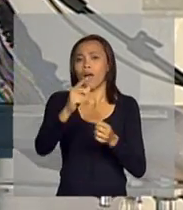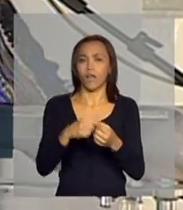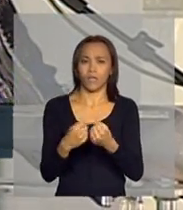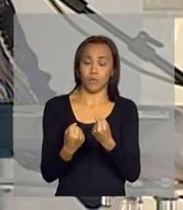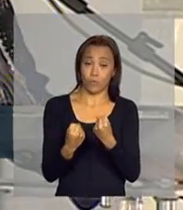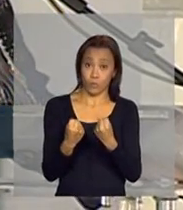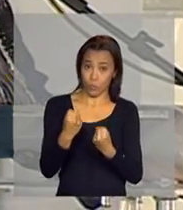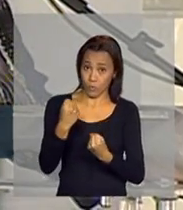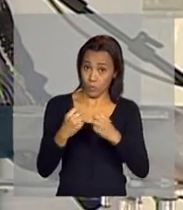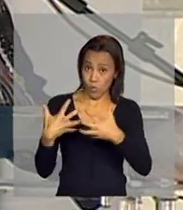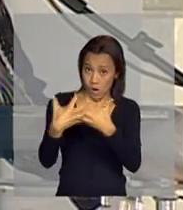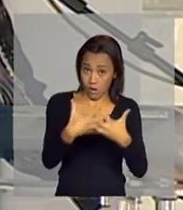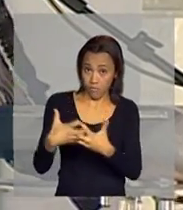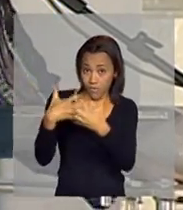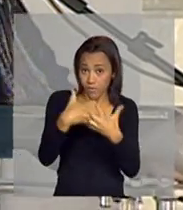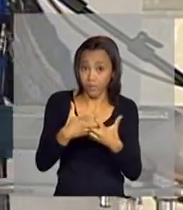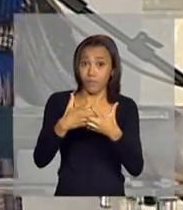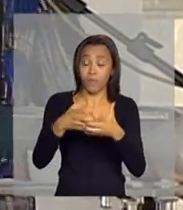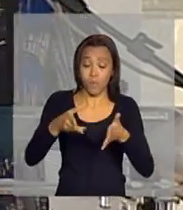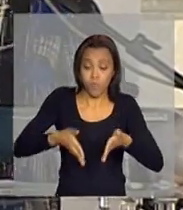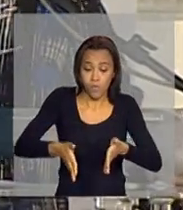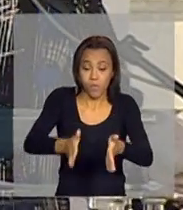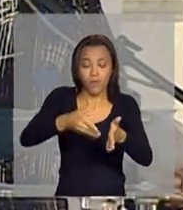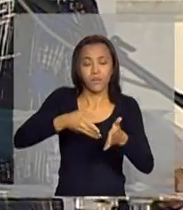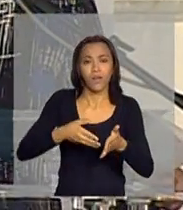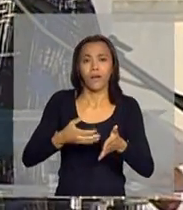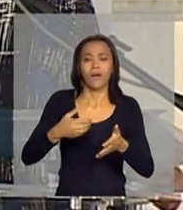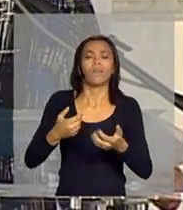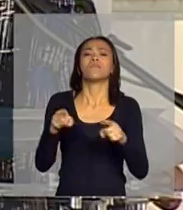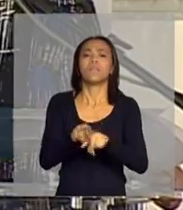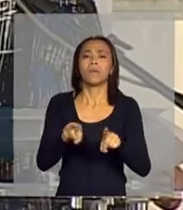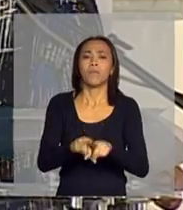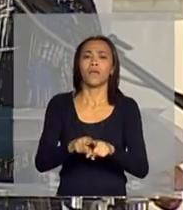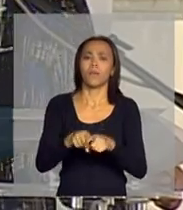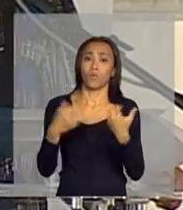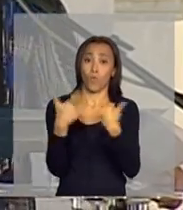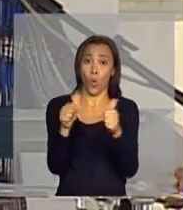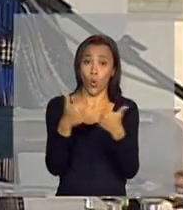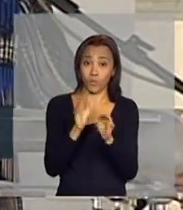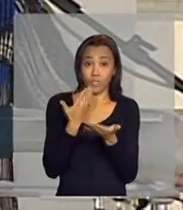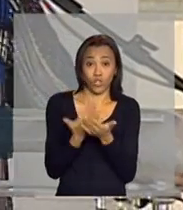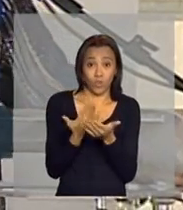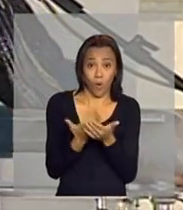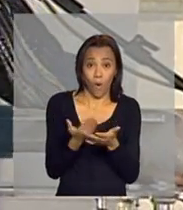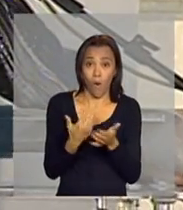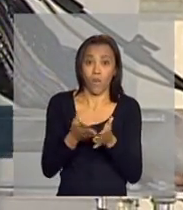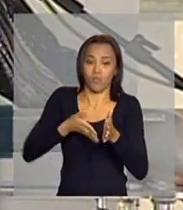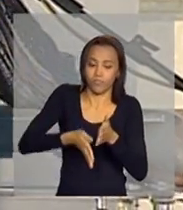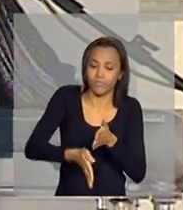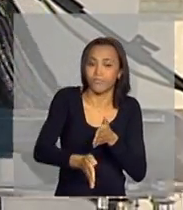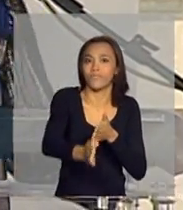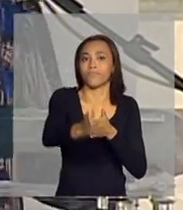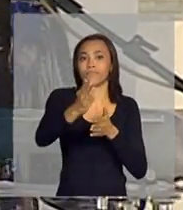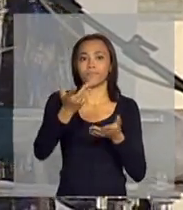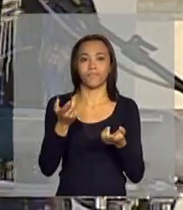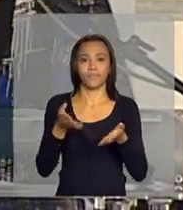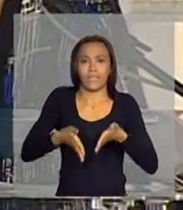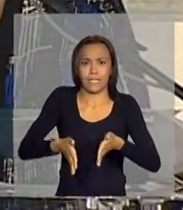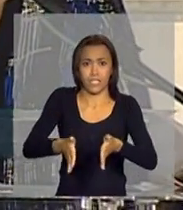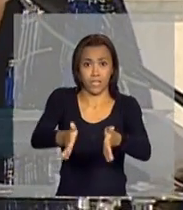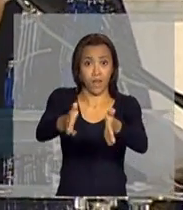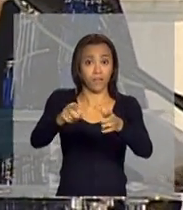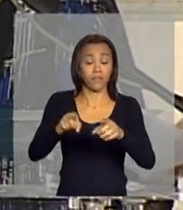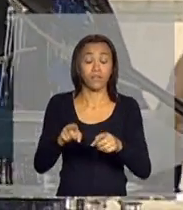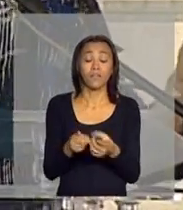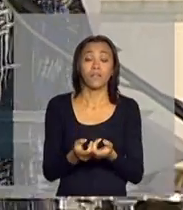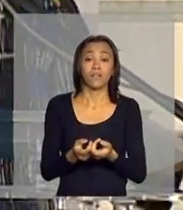leite, por ela passa o ônibus escolar, por ela passa, sem sombra